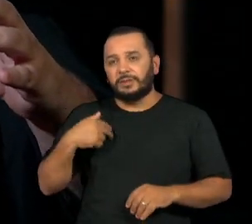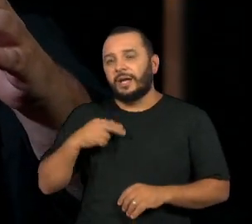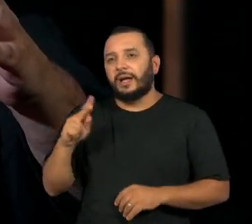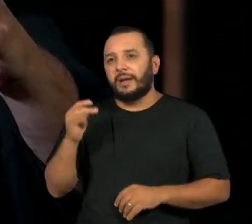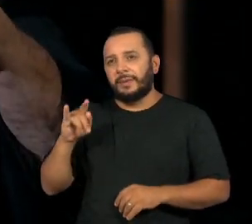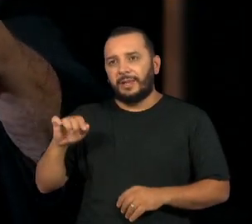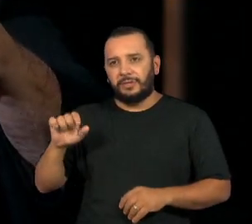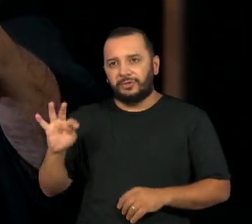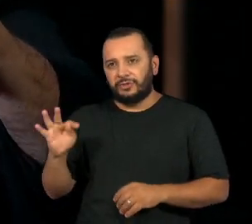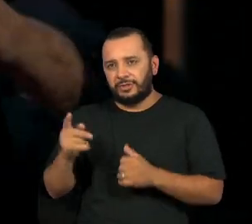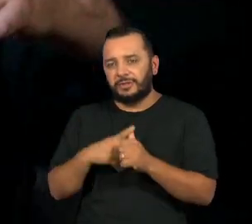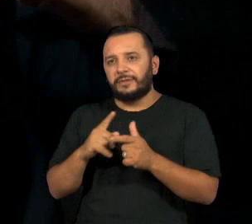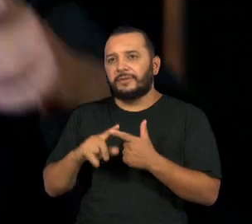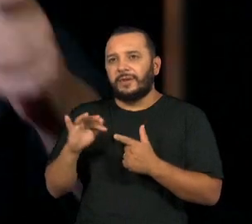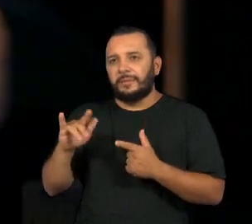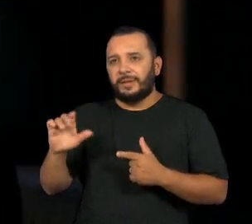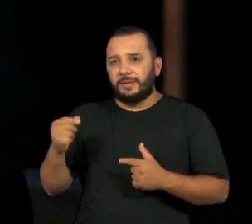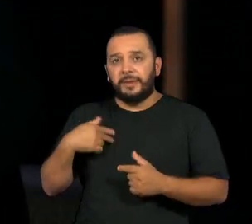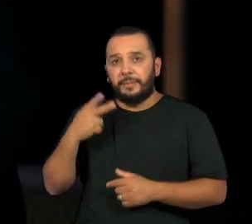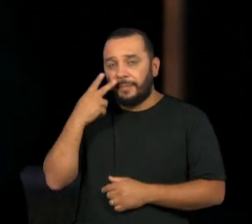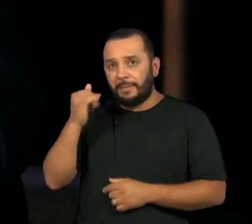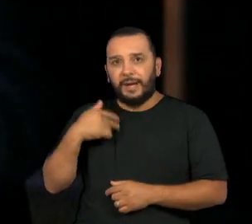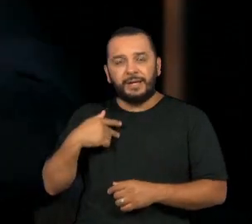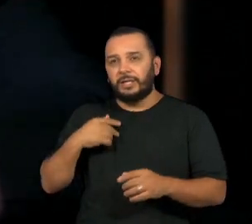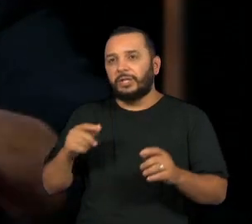ele trocou as trilhas de peça.